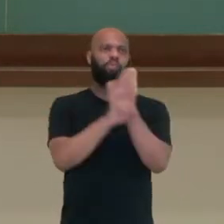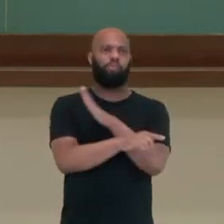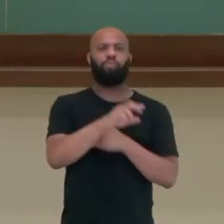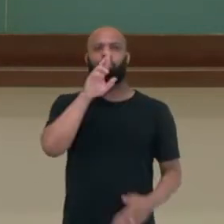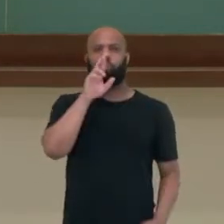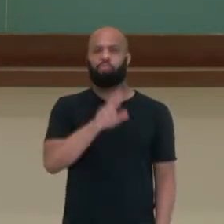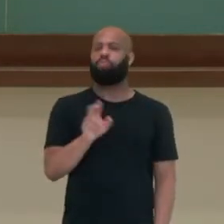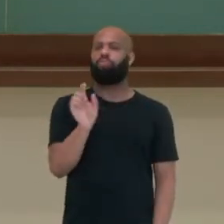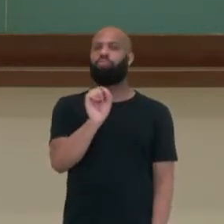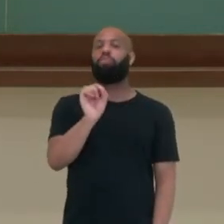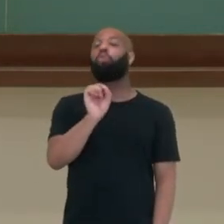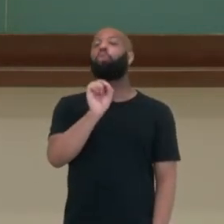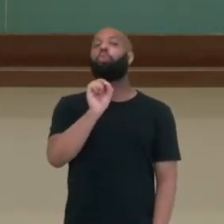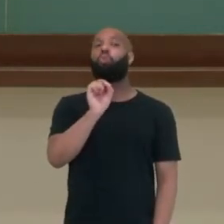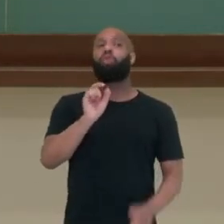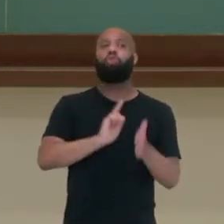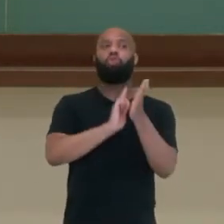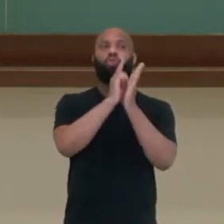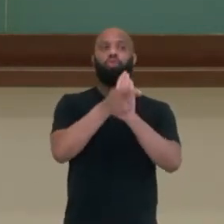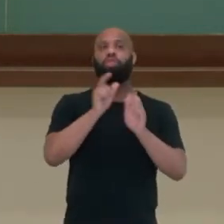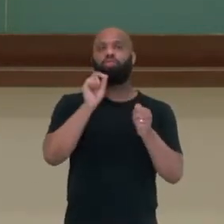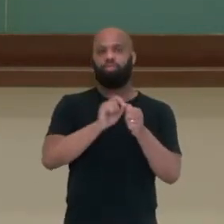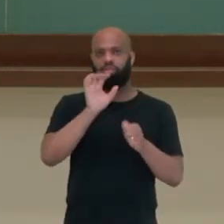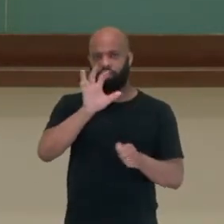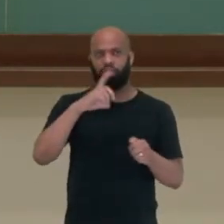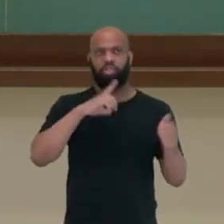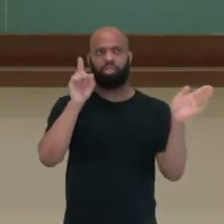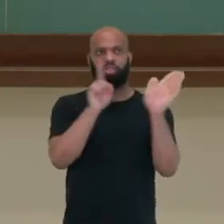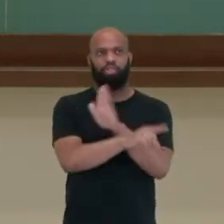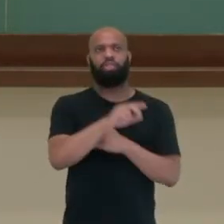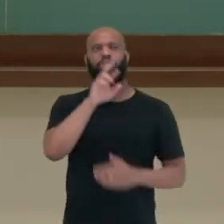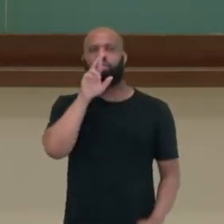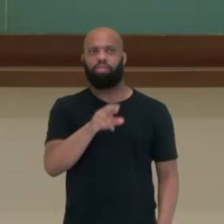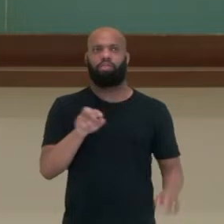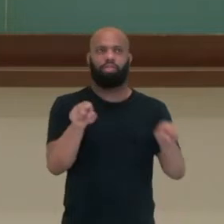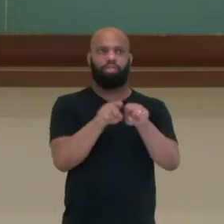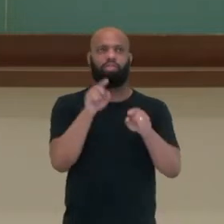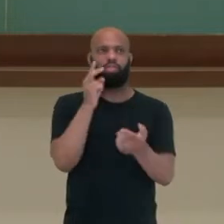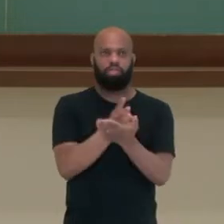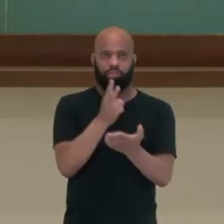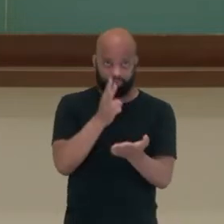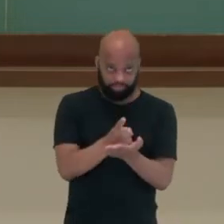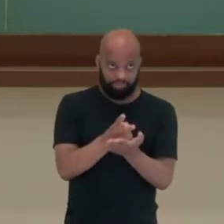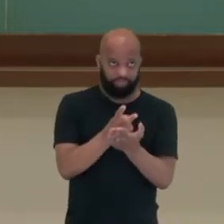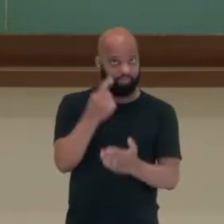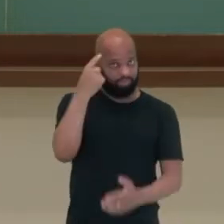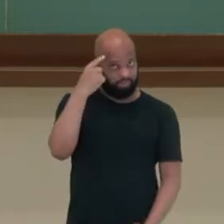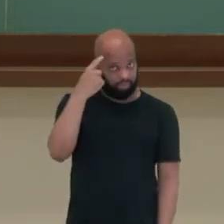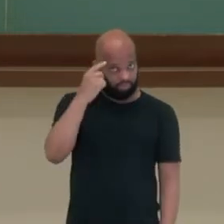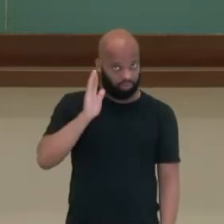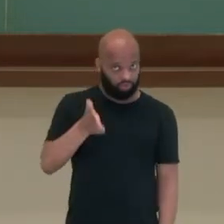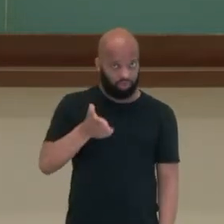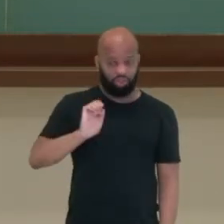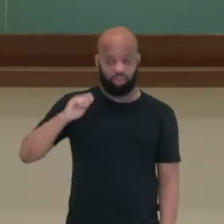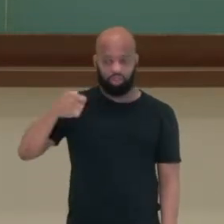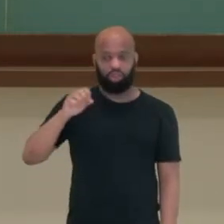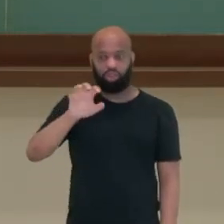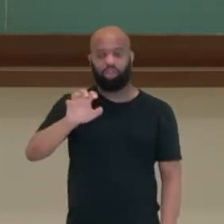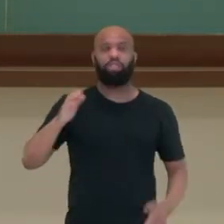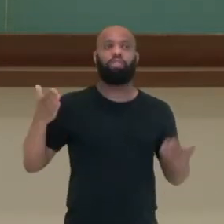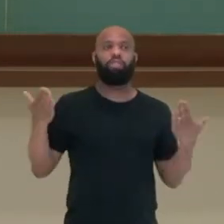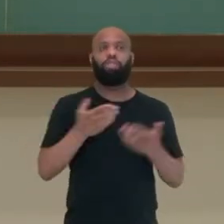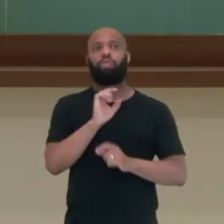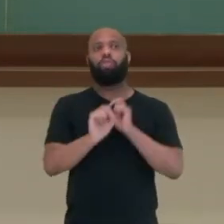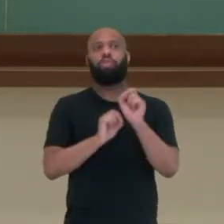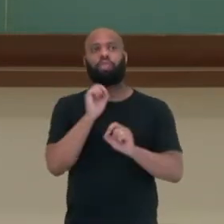Que gênero será que faz isso? Que tenha pergunta e resposta sempre. Já parou para pensar? Olha, você está com cara,